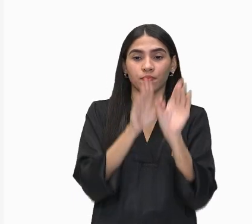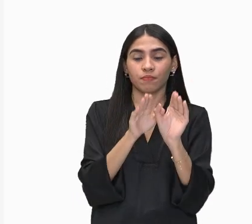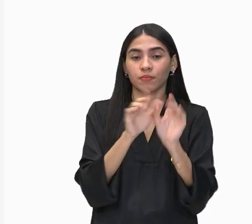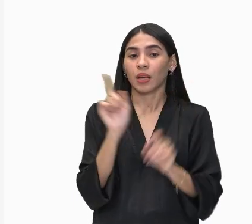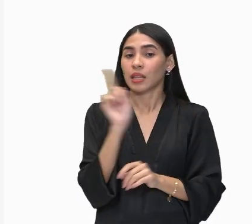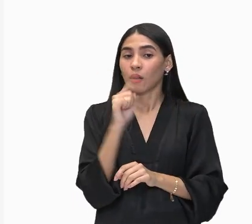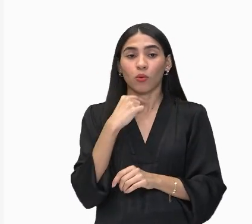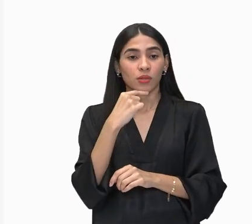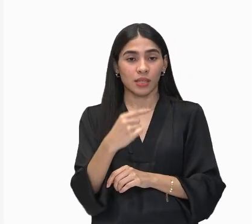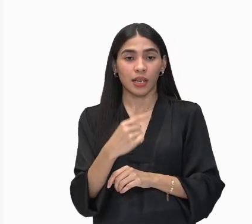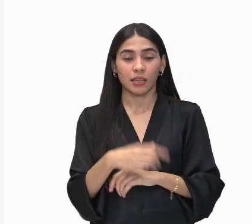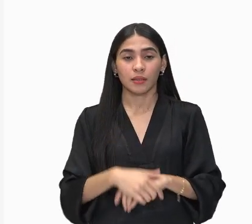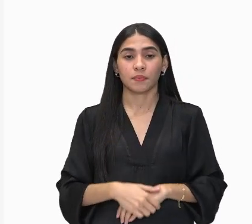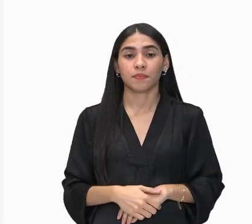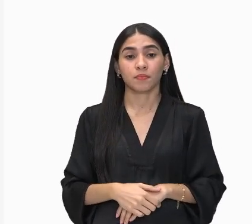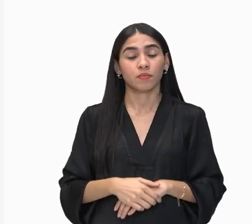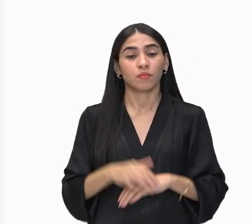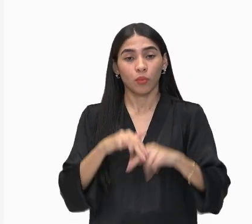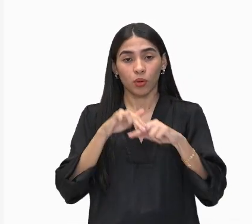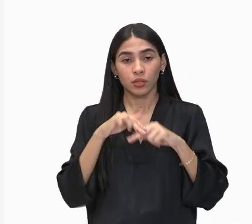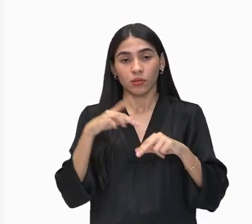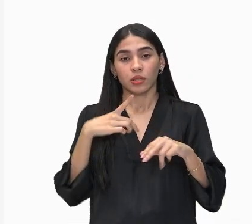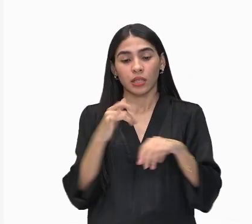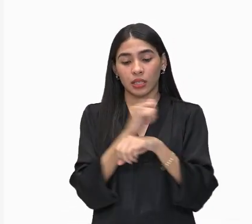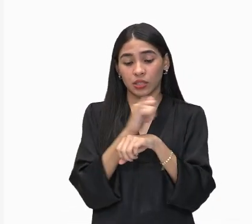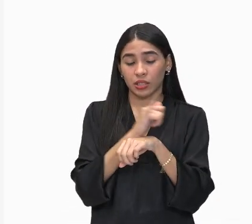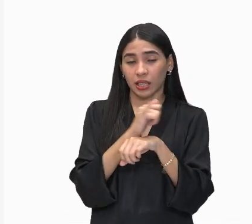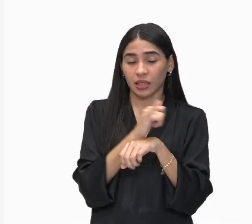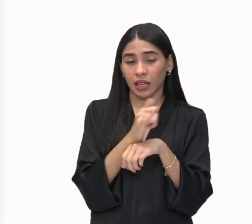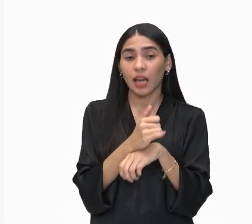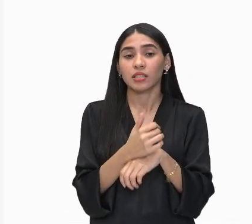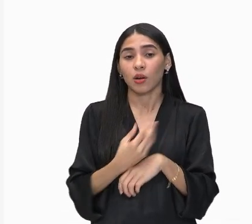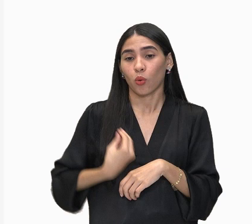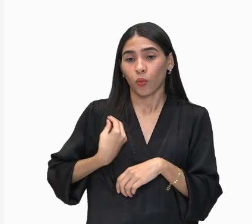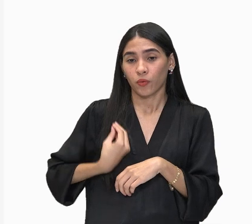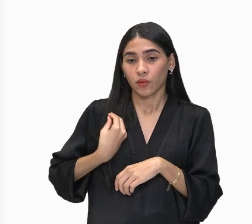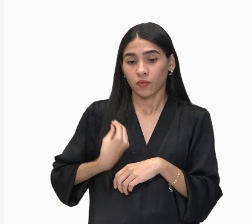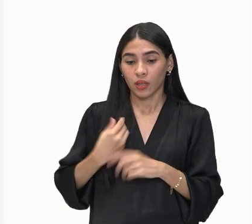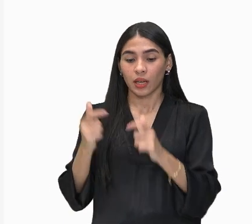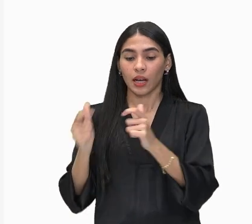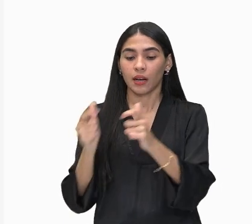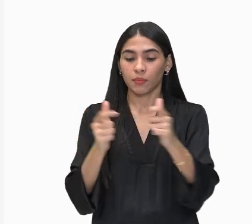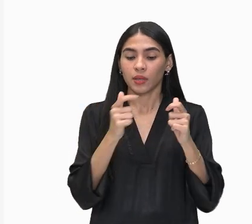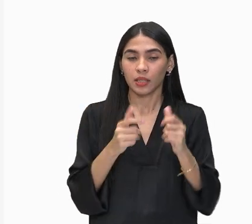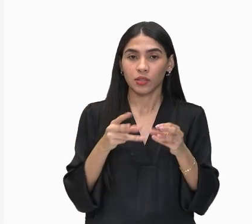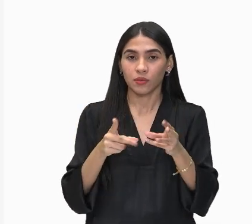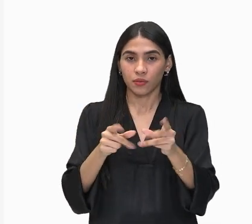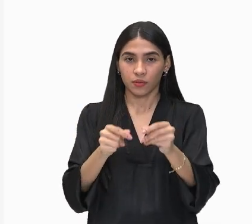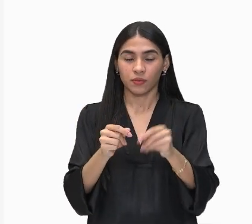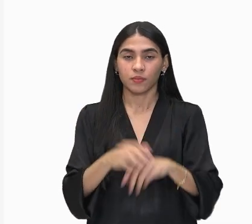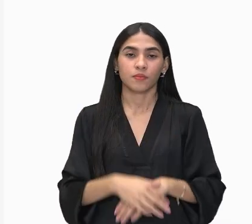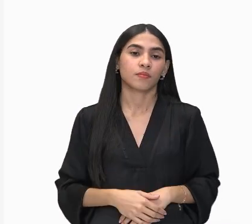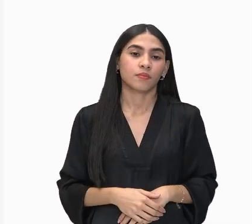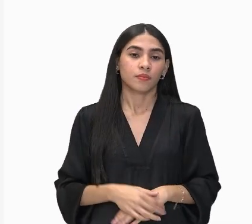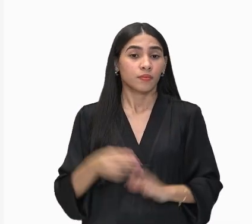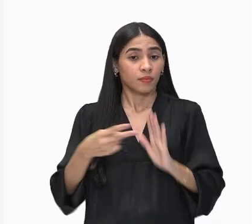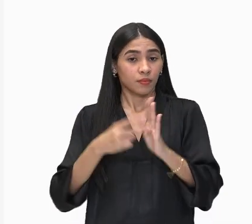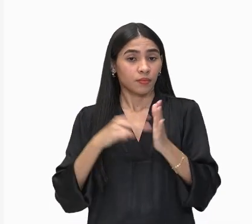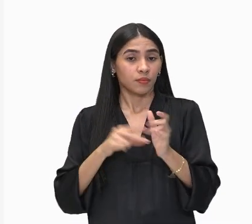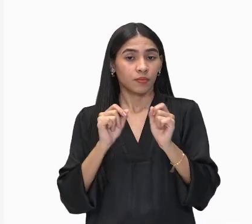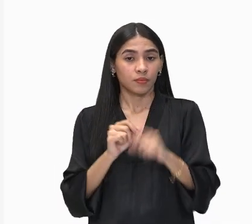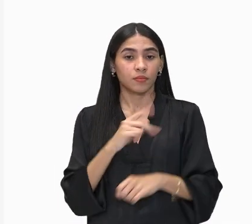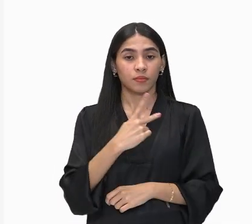evolutiva bem estratégica para se adaptar no ambiente onde eles vivem, que é um ambiente terrestre, ou seja,